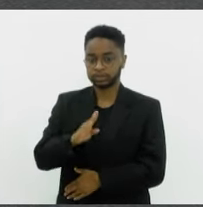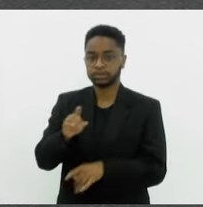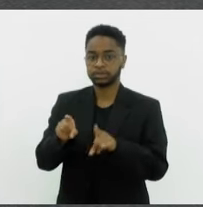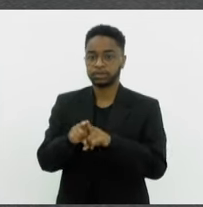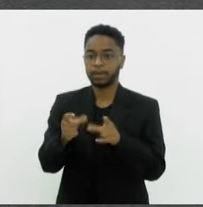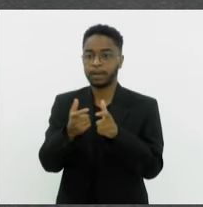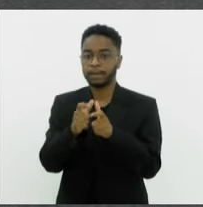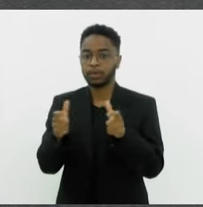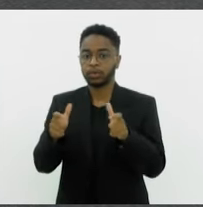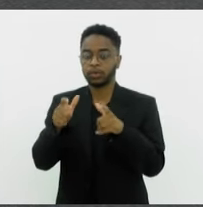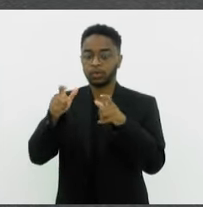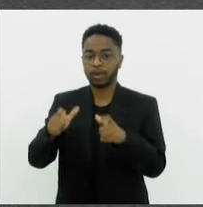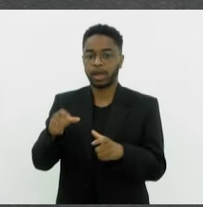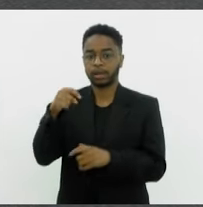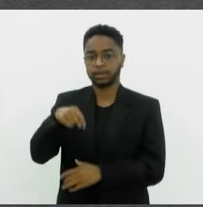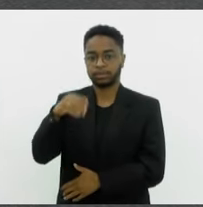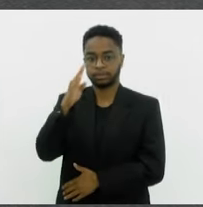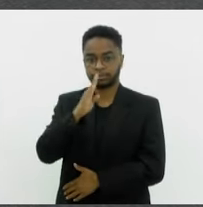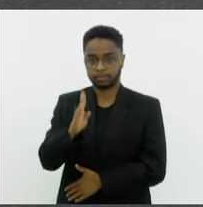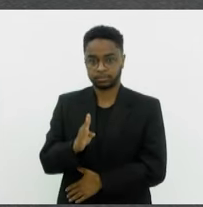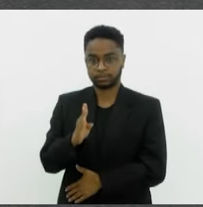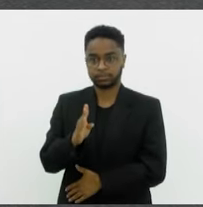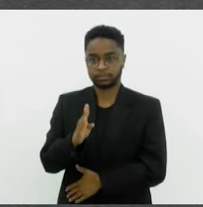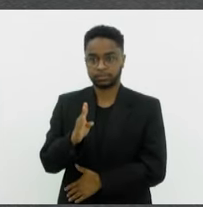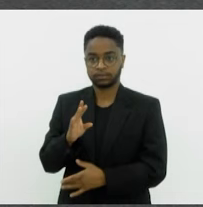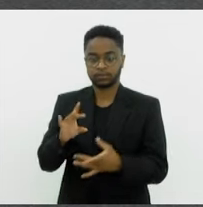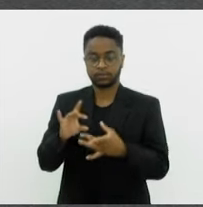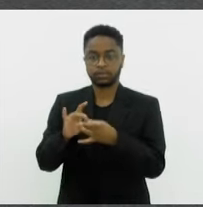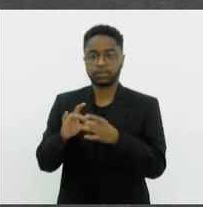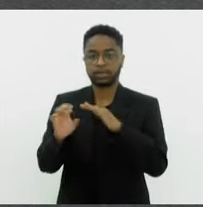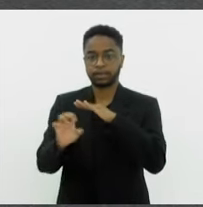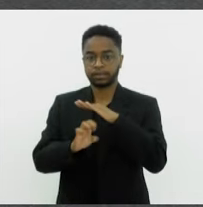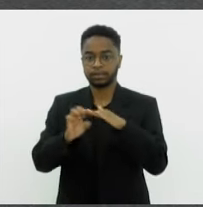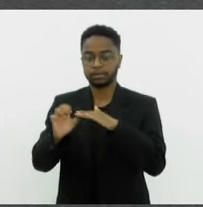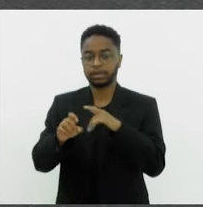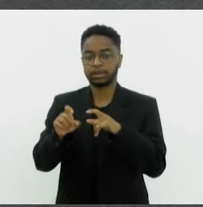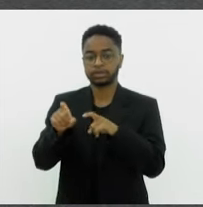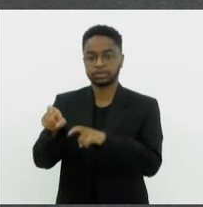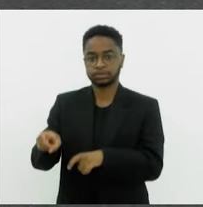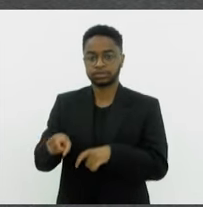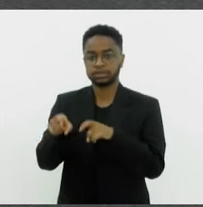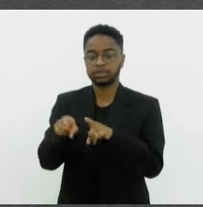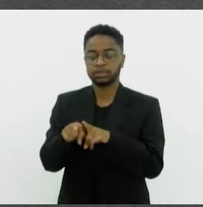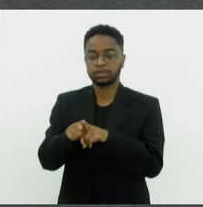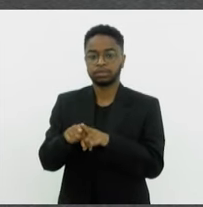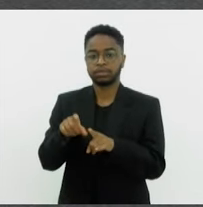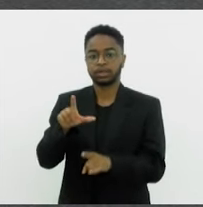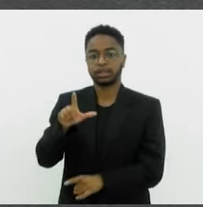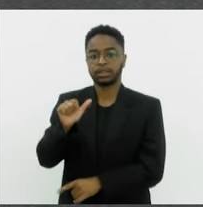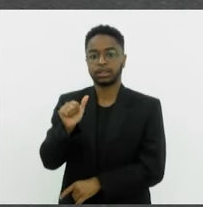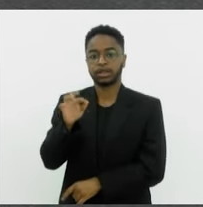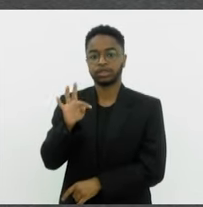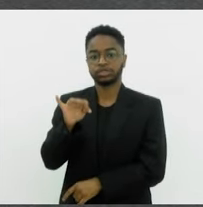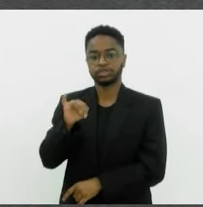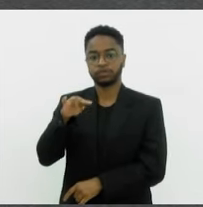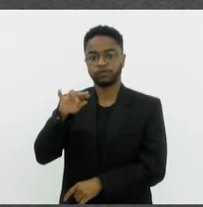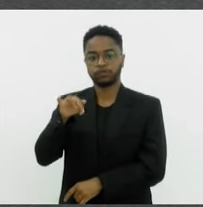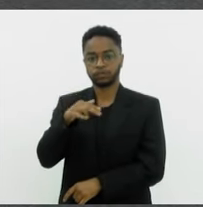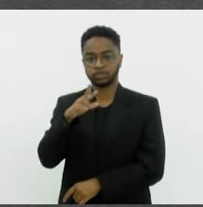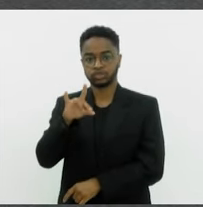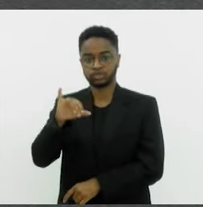das terras do nosso país, pautada da empresa agrícola e no latifúndio, são focados para a